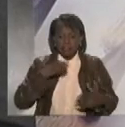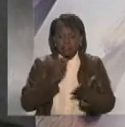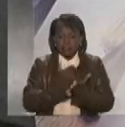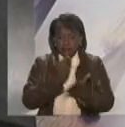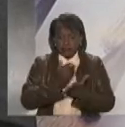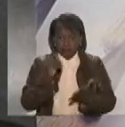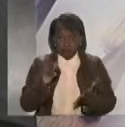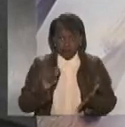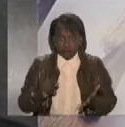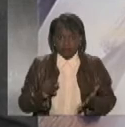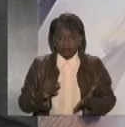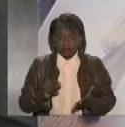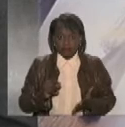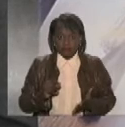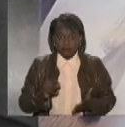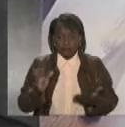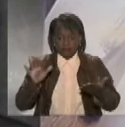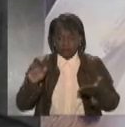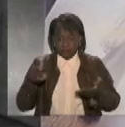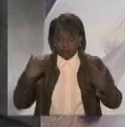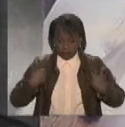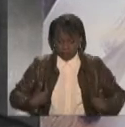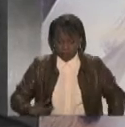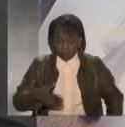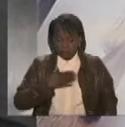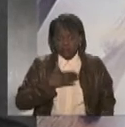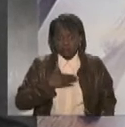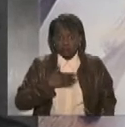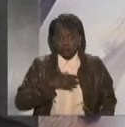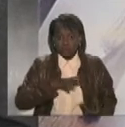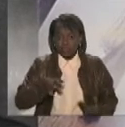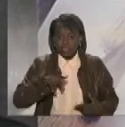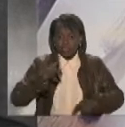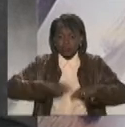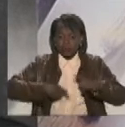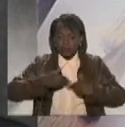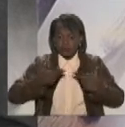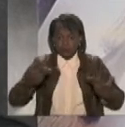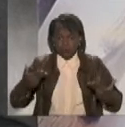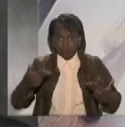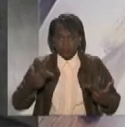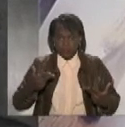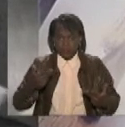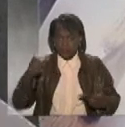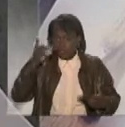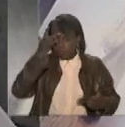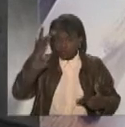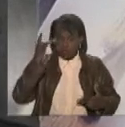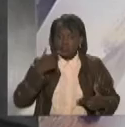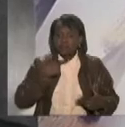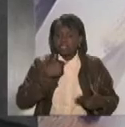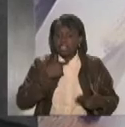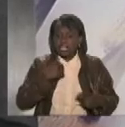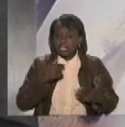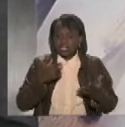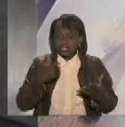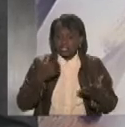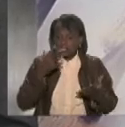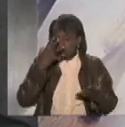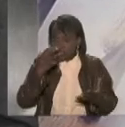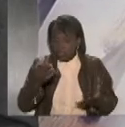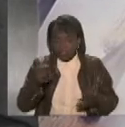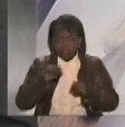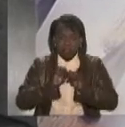além disso, no sentido assim, esse corpo é meu e ele não é um objeto para satisfazer os anseios de